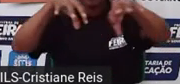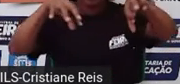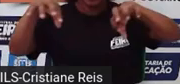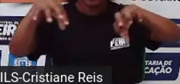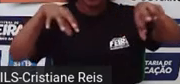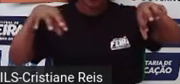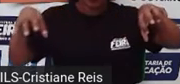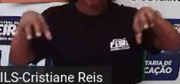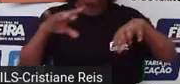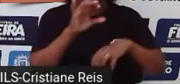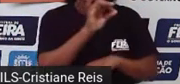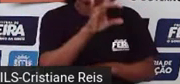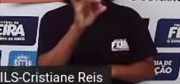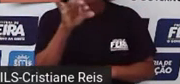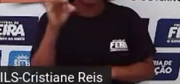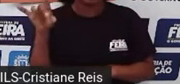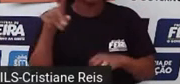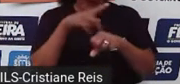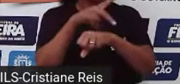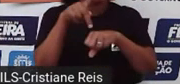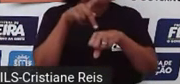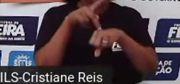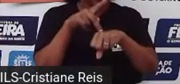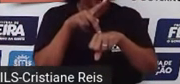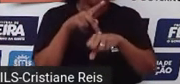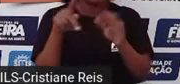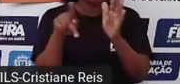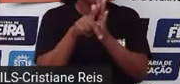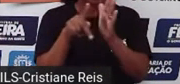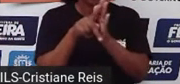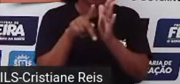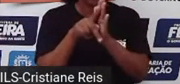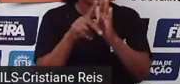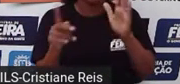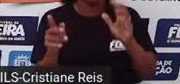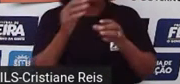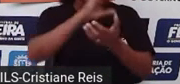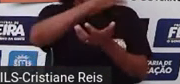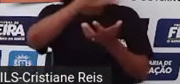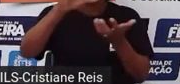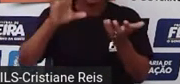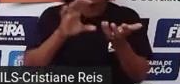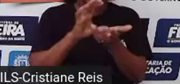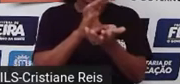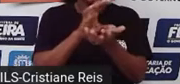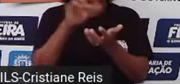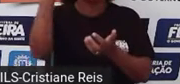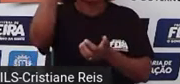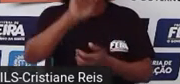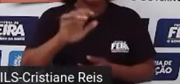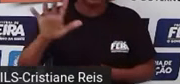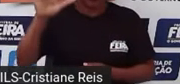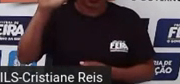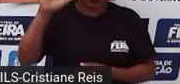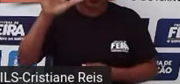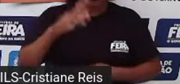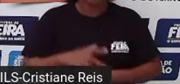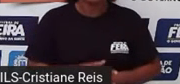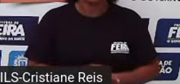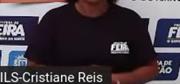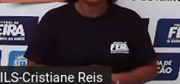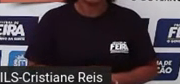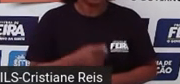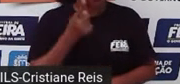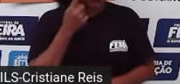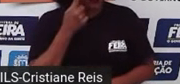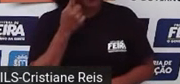são os países que compõem o continente Asiático e ela é tomada por 45 países né É como eu já